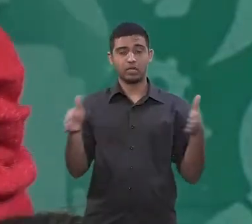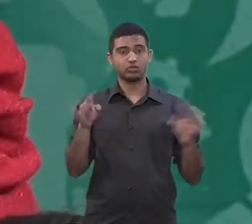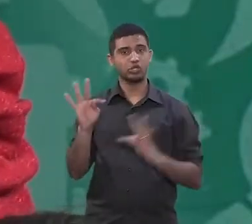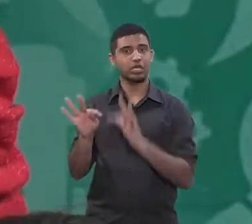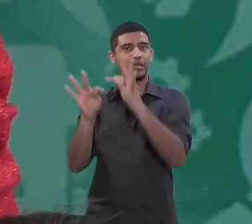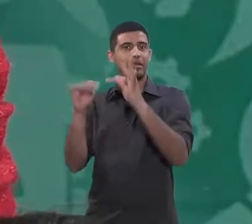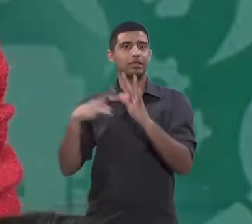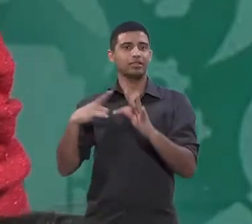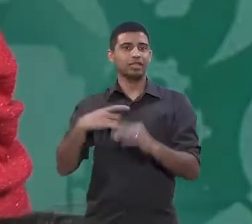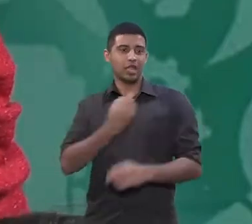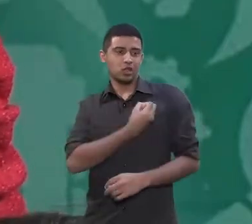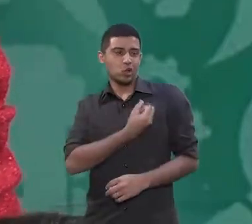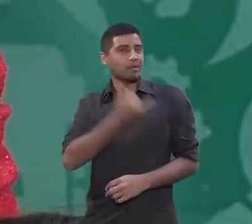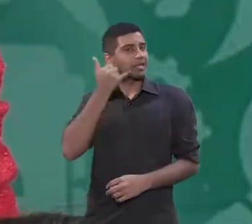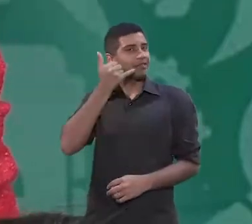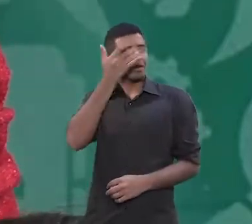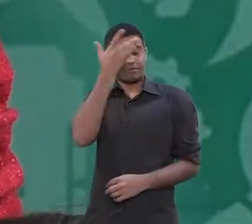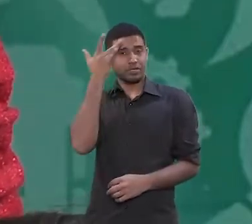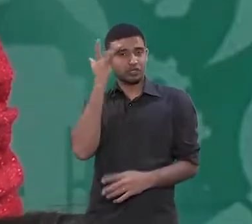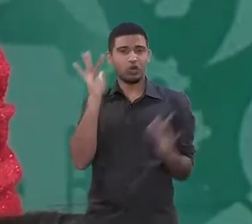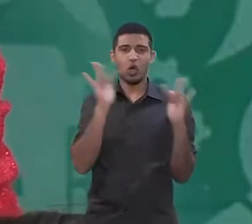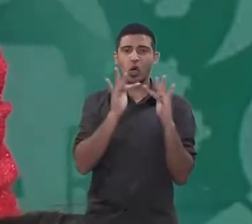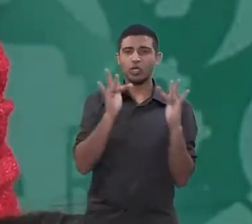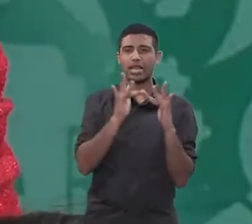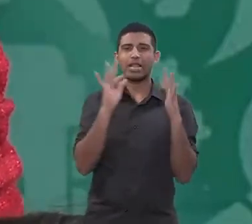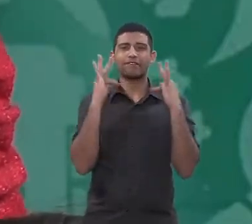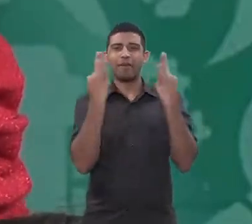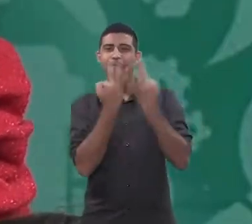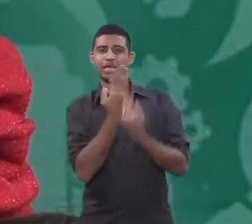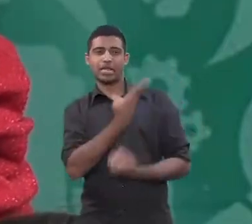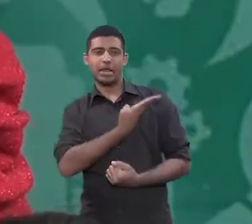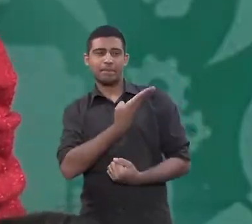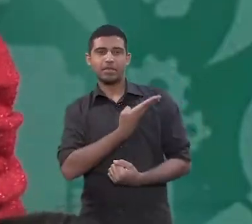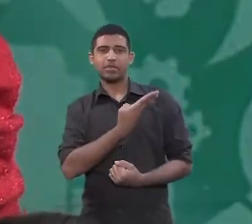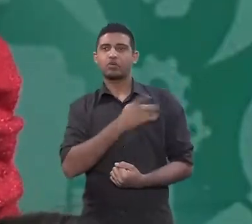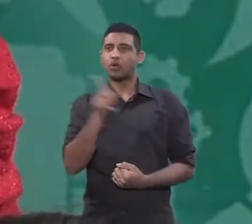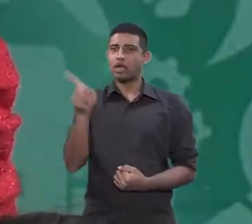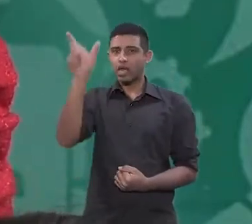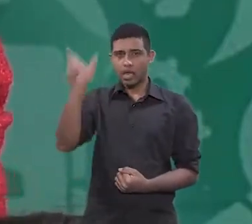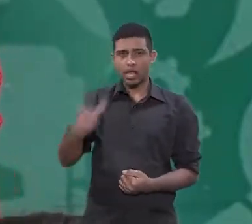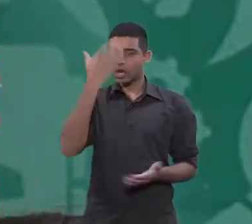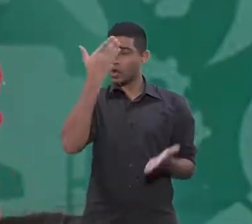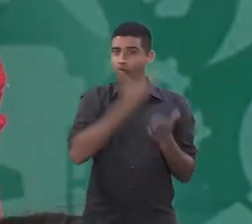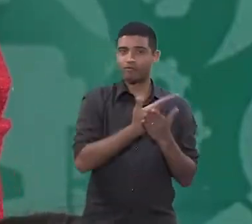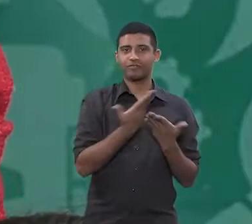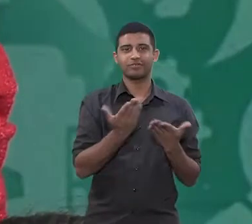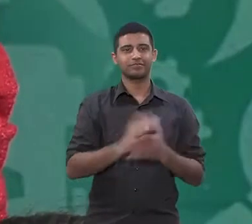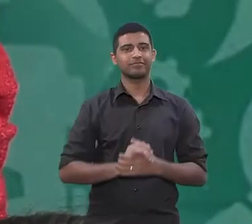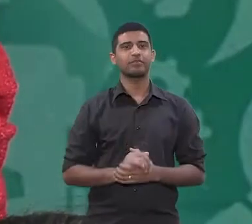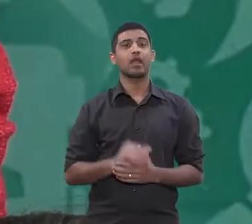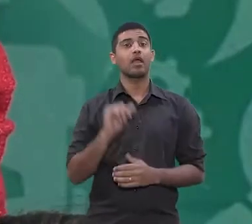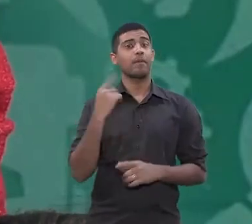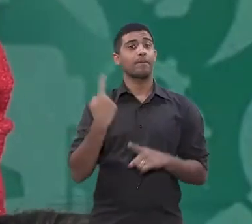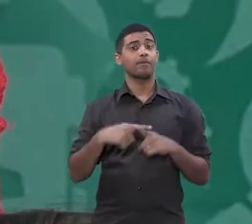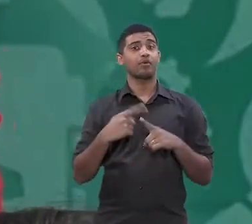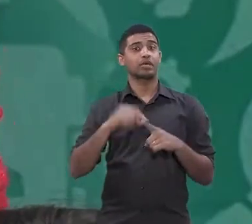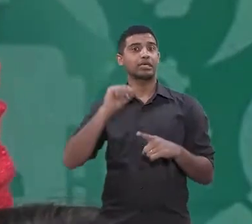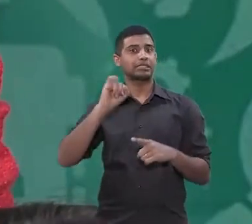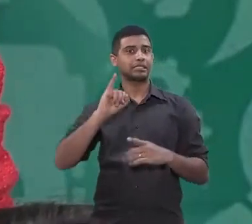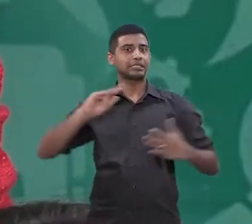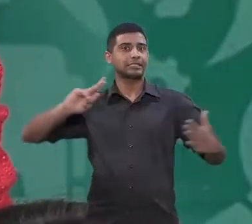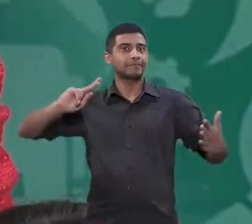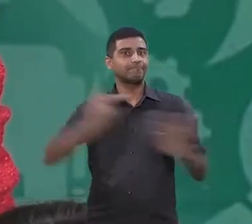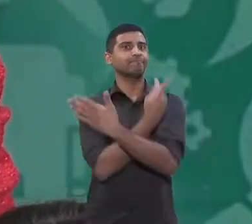tratamento, ter sempre um telefone de contato de alguém próximo, familiar ou amigo, alguém de confiança. Porque numa